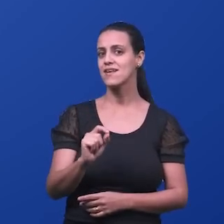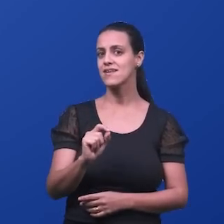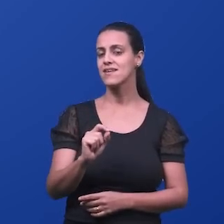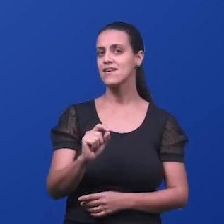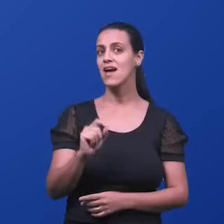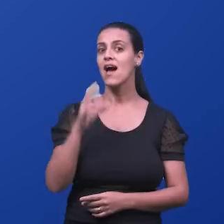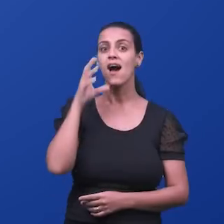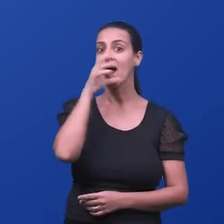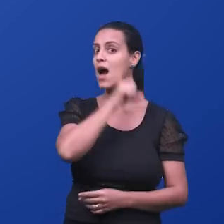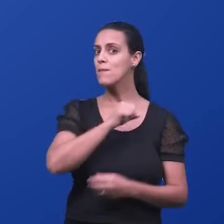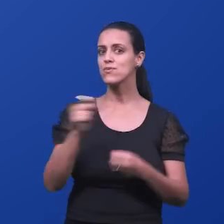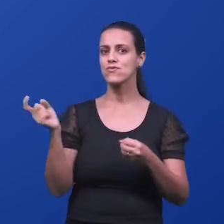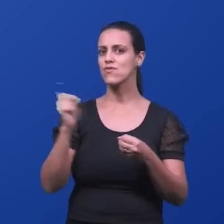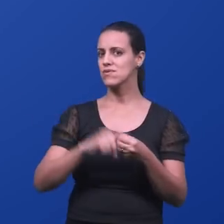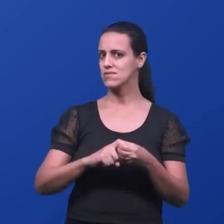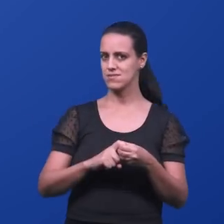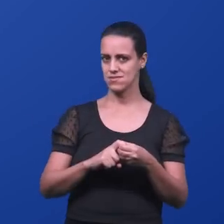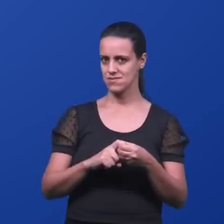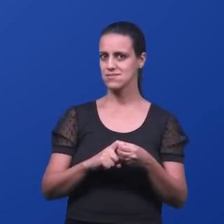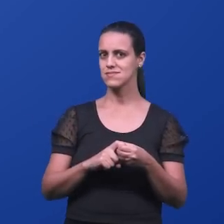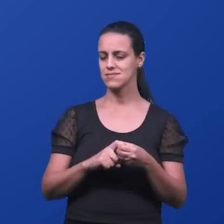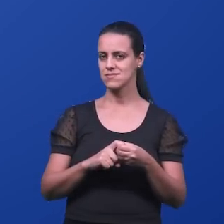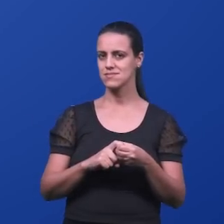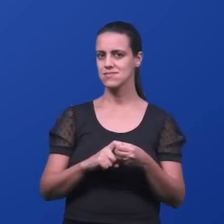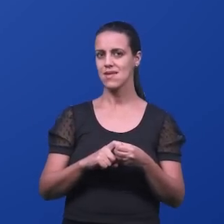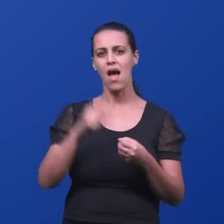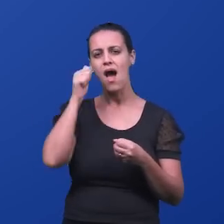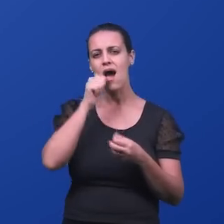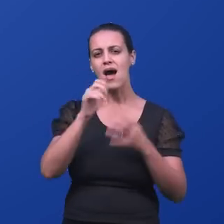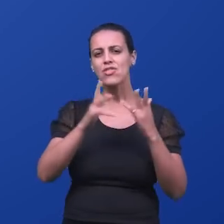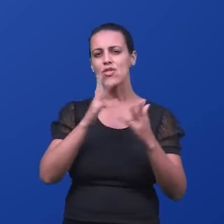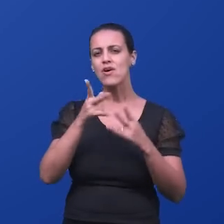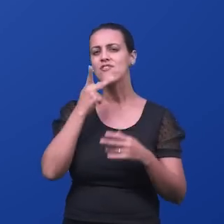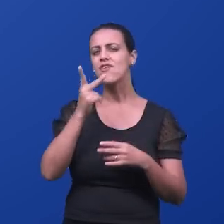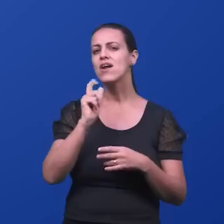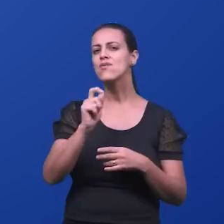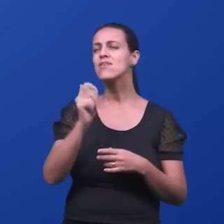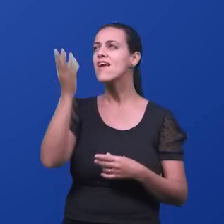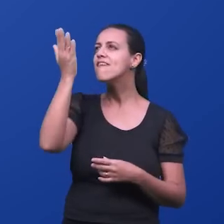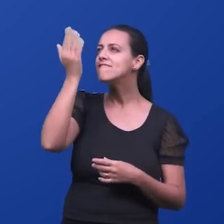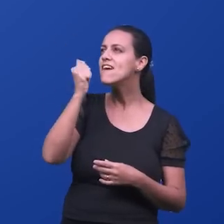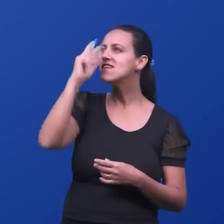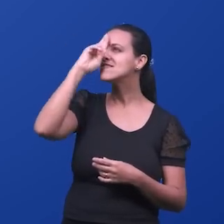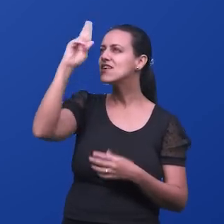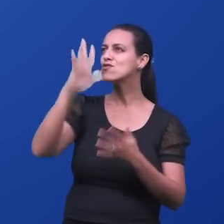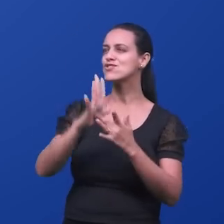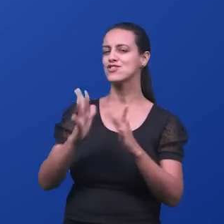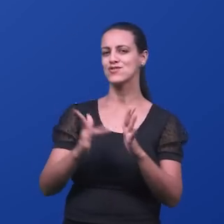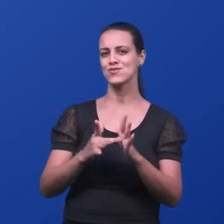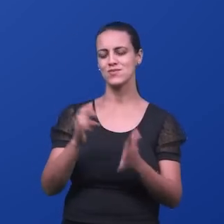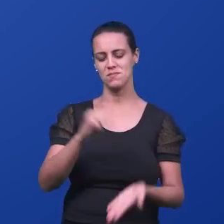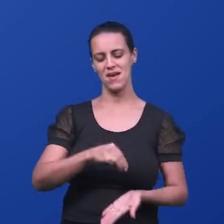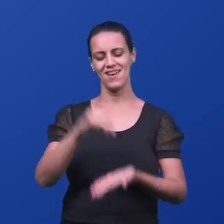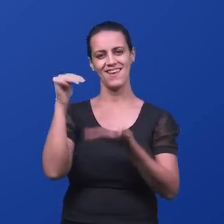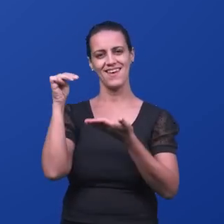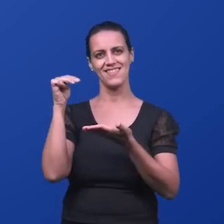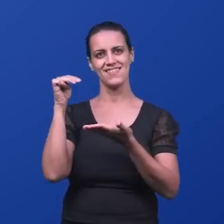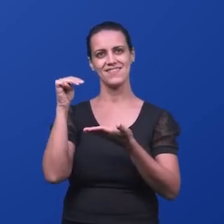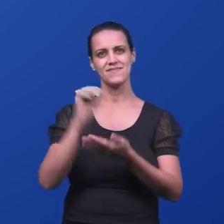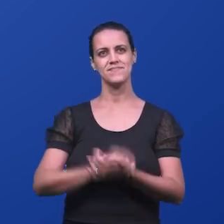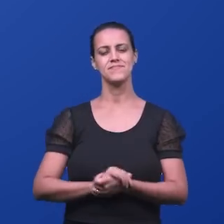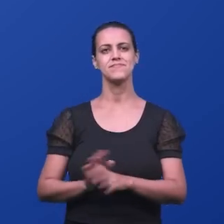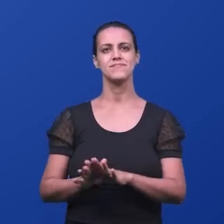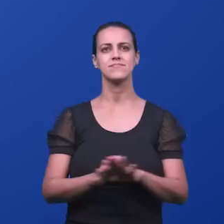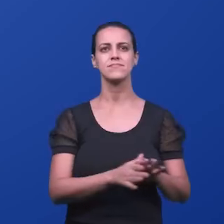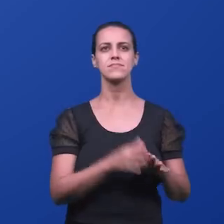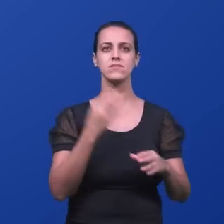que logo ele virá. E a noiva fala, vem Senhor Jesus, Maranata.